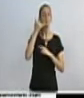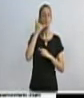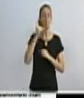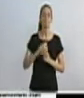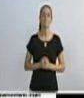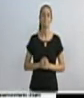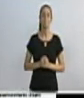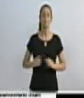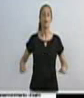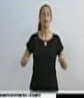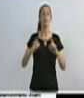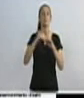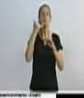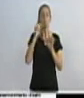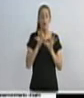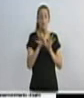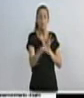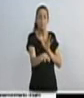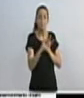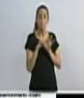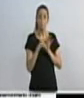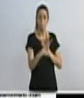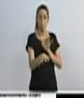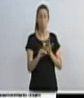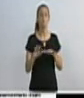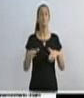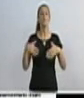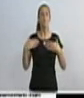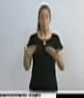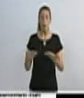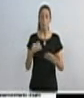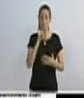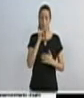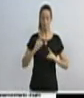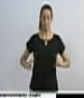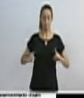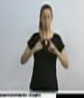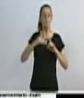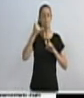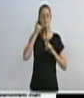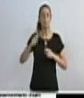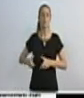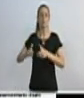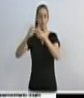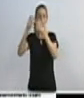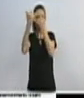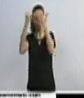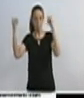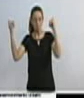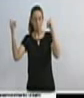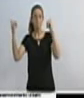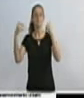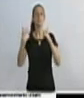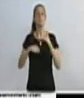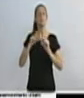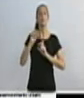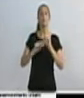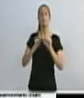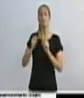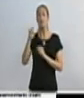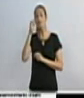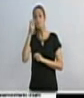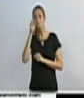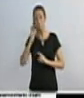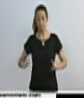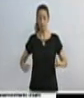aos recuos, quando se tratar de instalações em torres, postes, mastros ou similar, deverá ser observada a